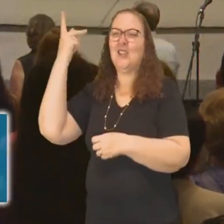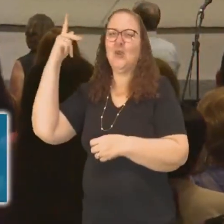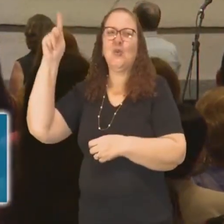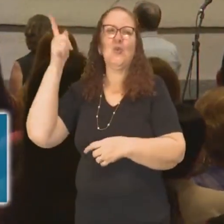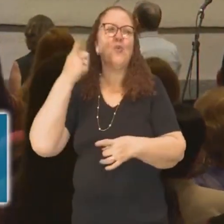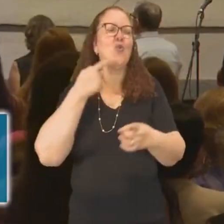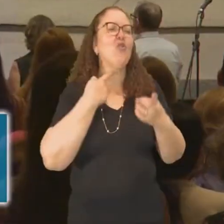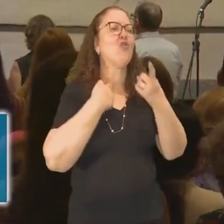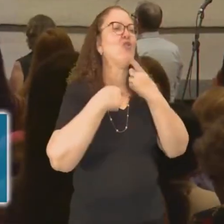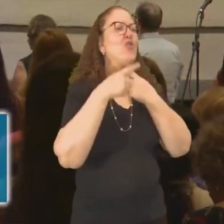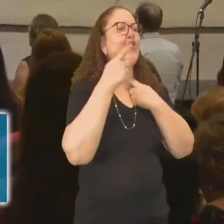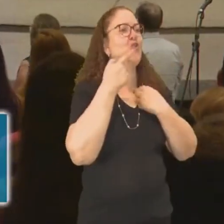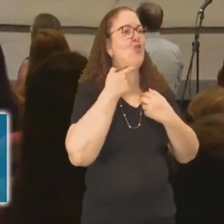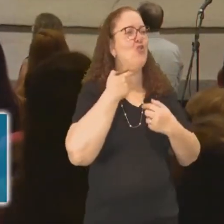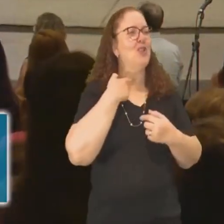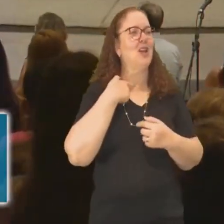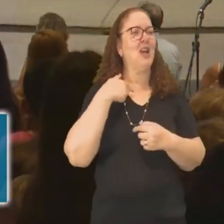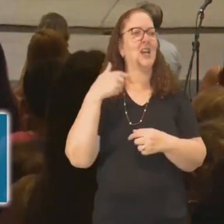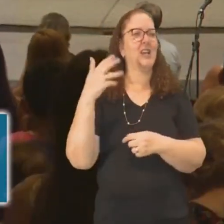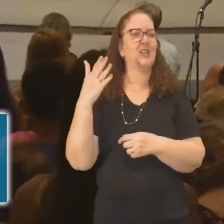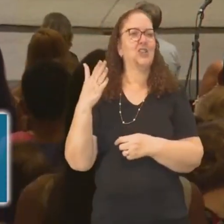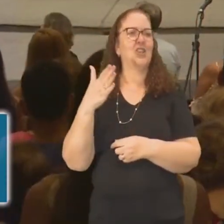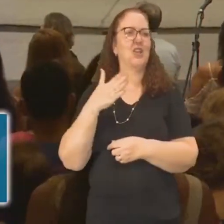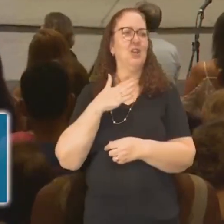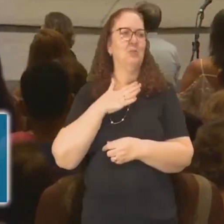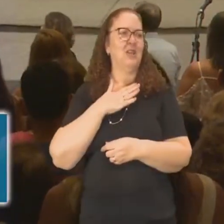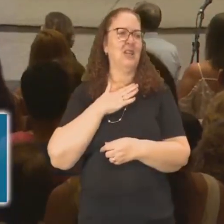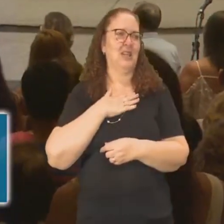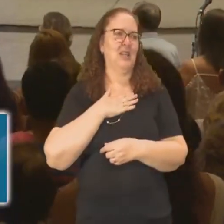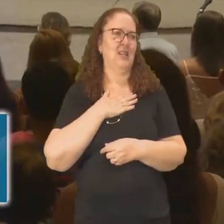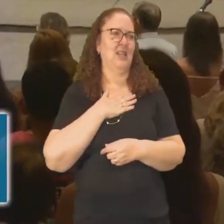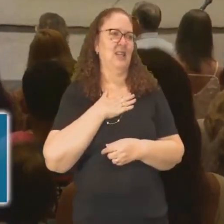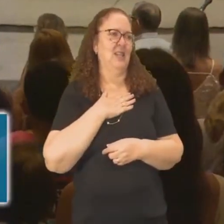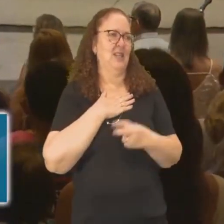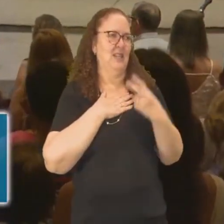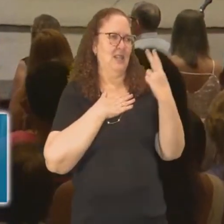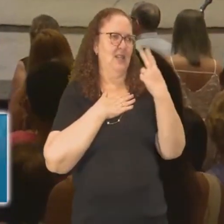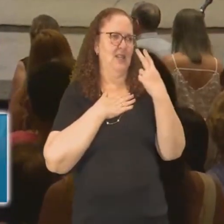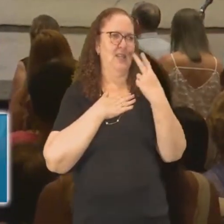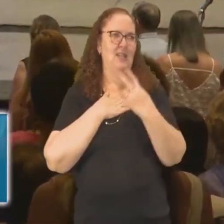faz o Teu querer em